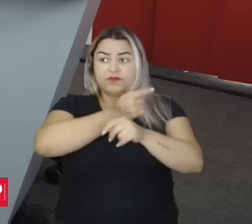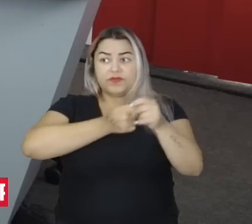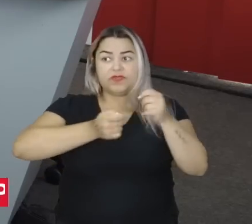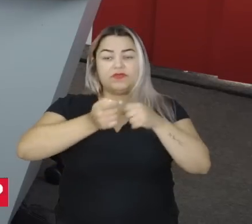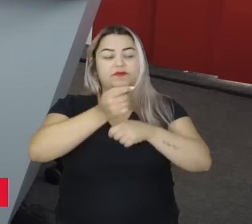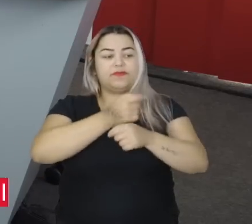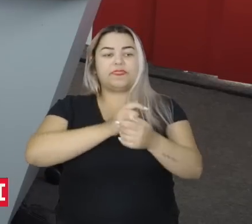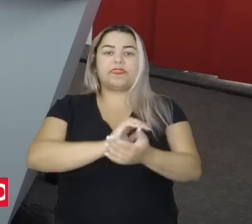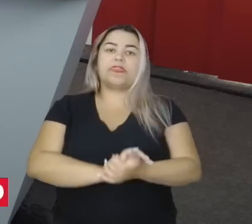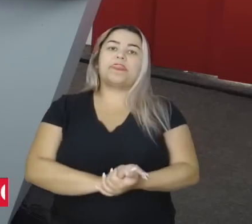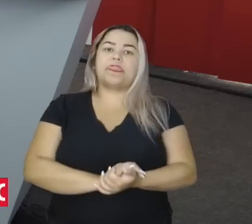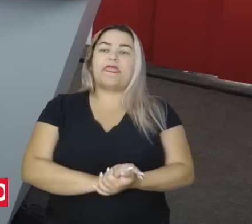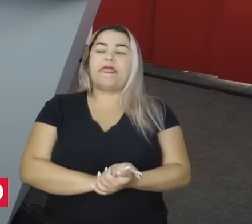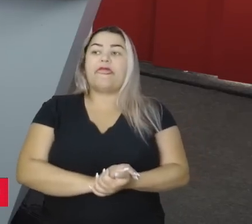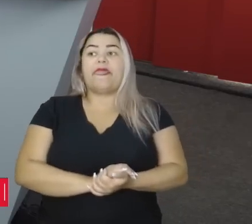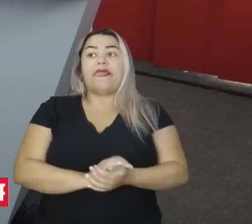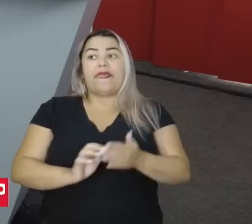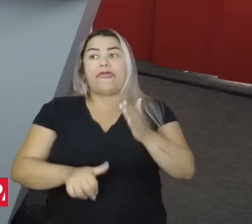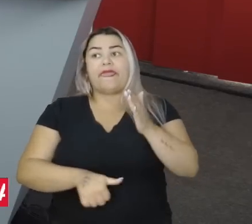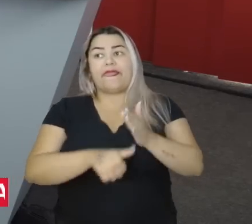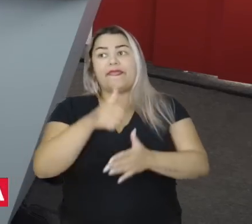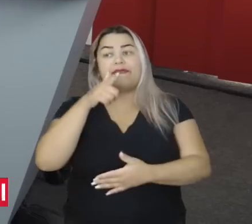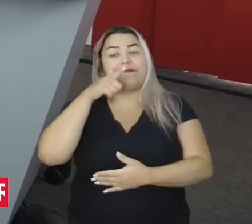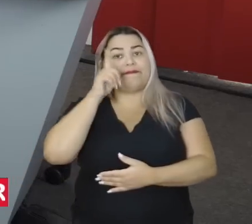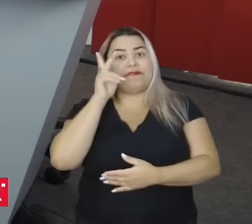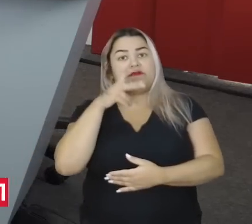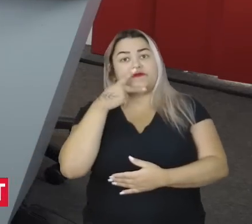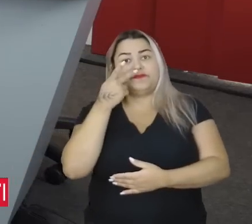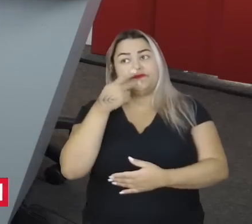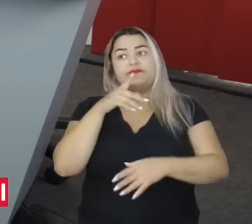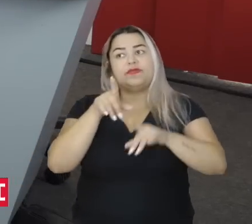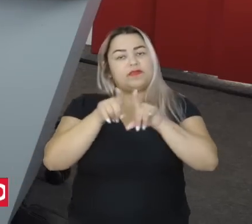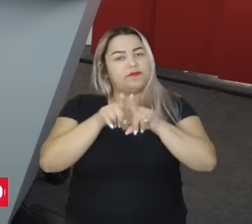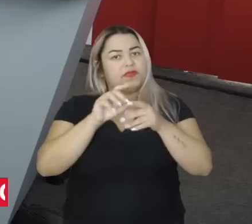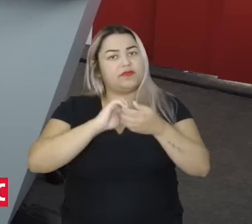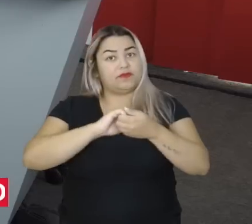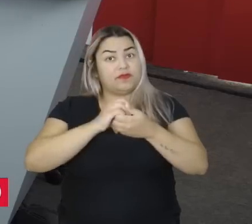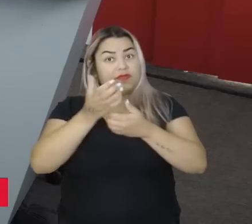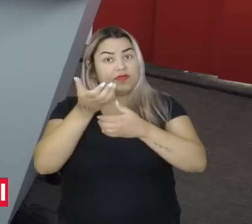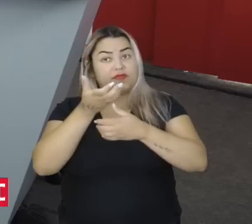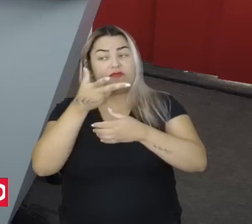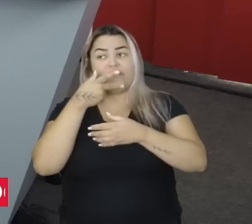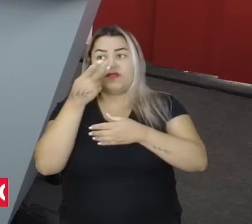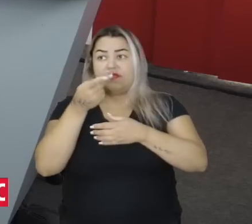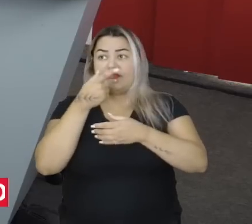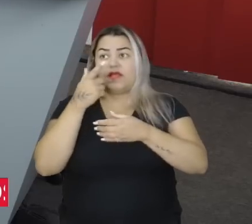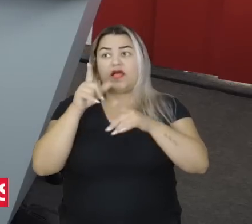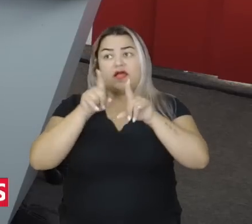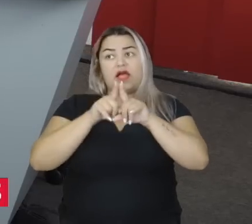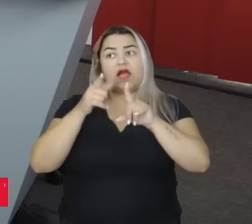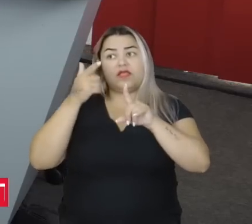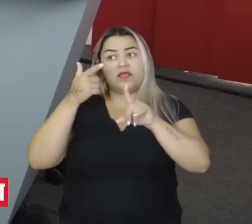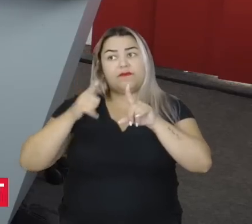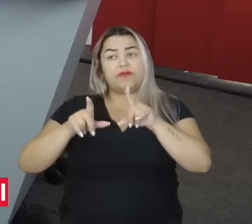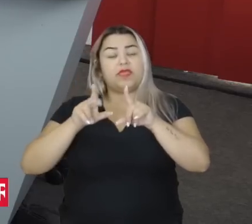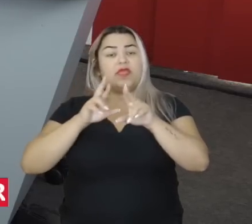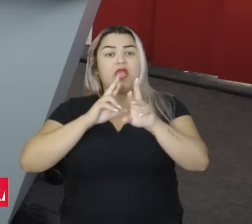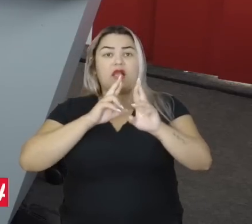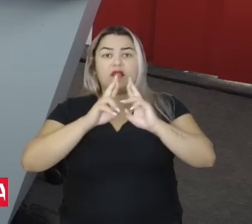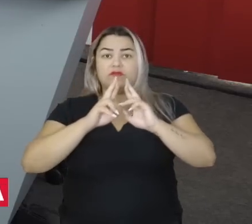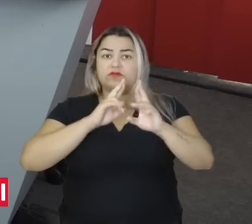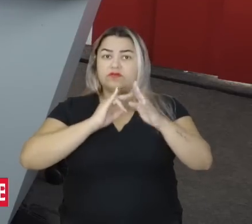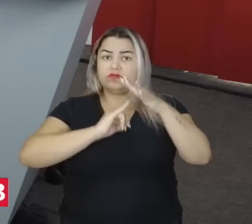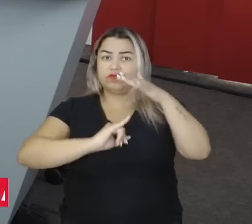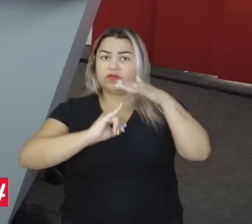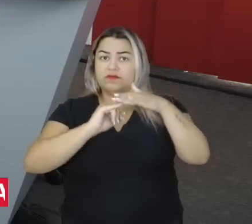popular? Olha, primeiro, até antes de falar da economia popular, eu queria falar do resgate da relação